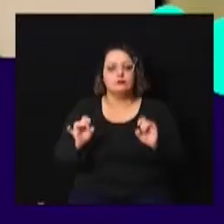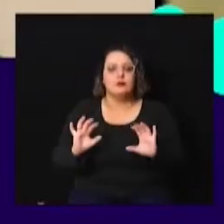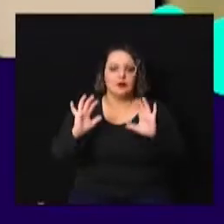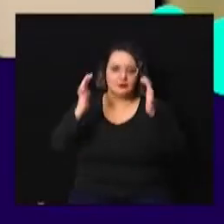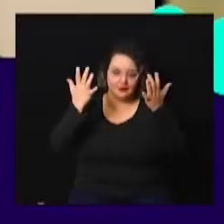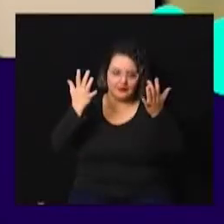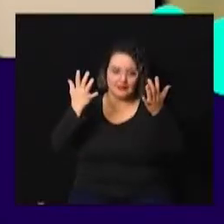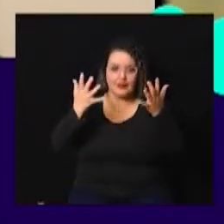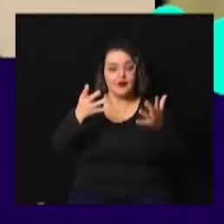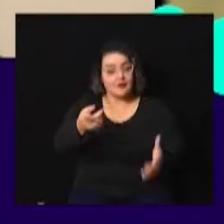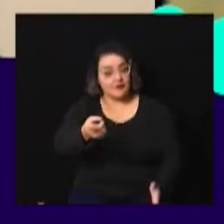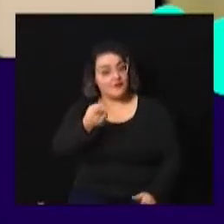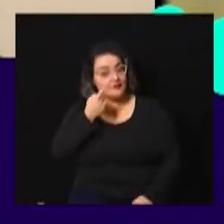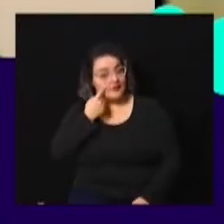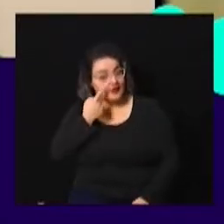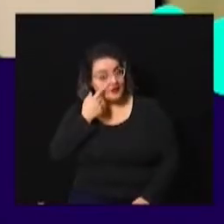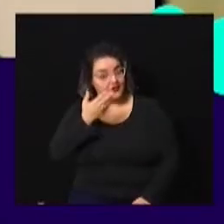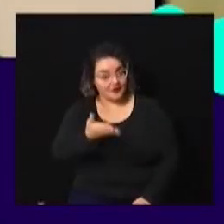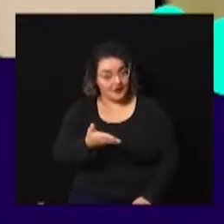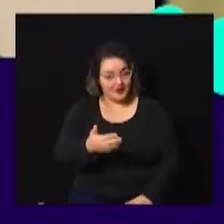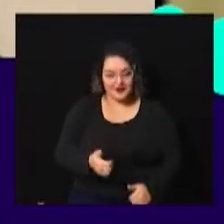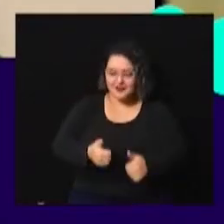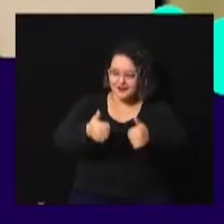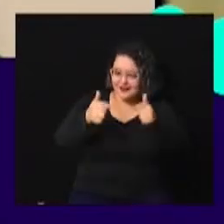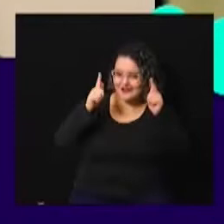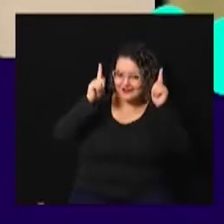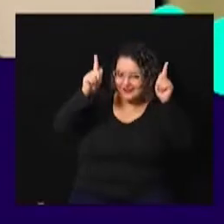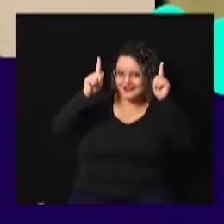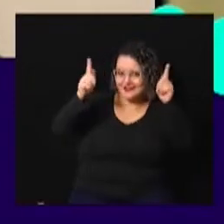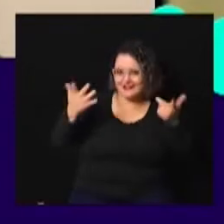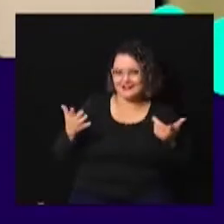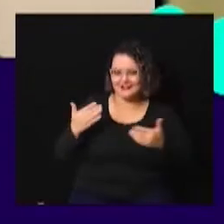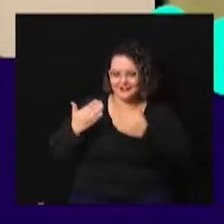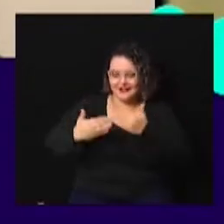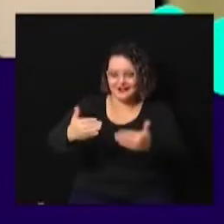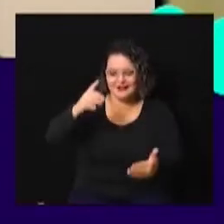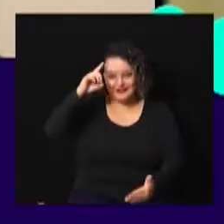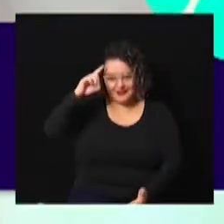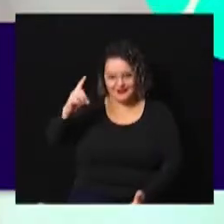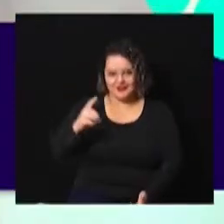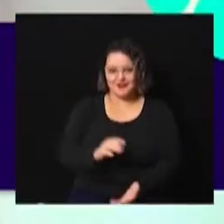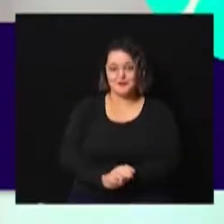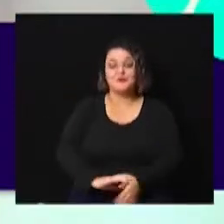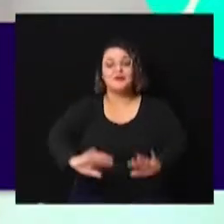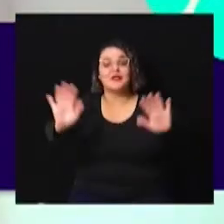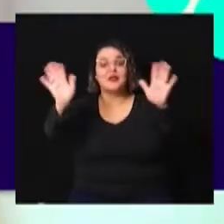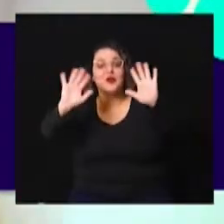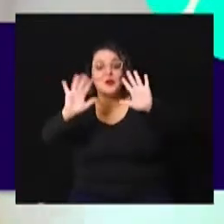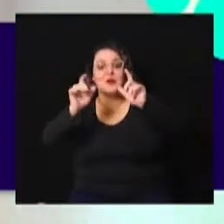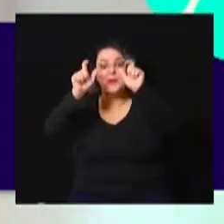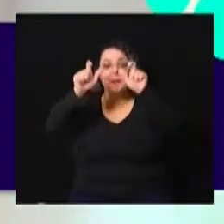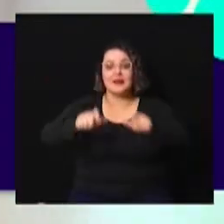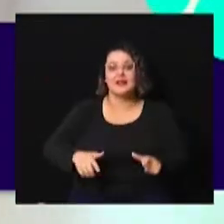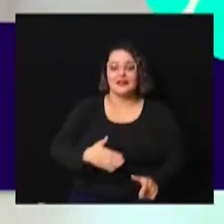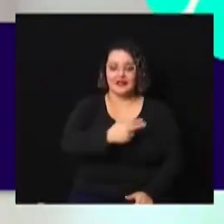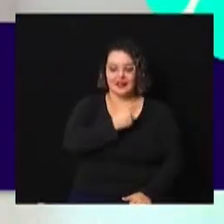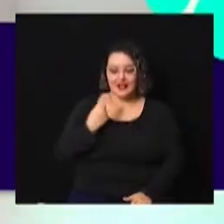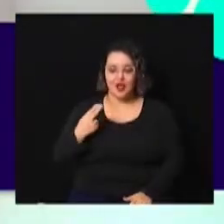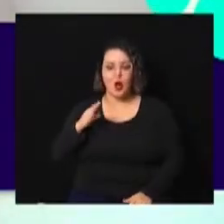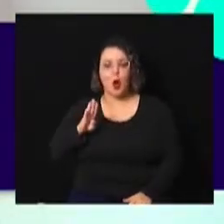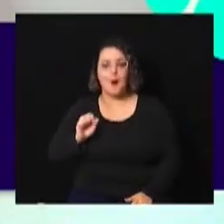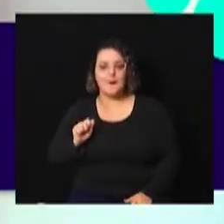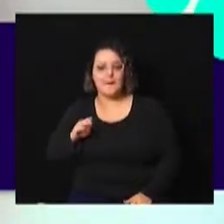para o evento. Confira lá e curta bastante esses últimos dias. Olá pessoal, aqui é a